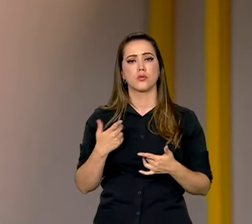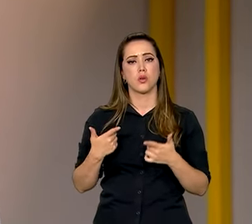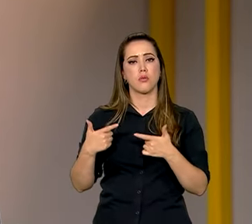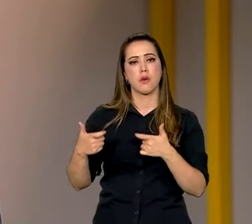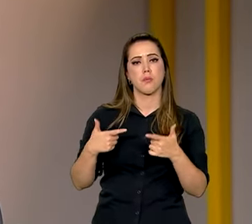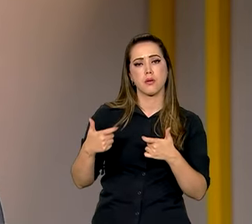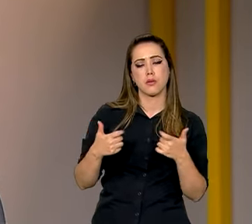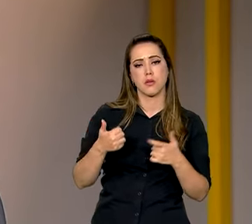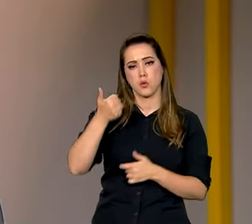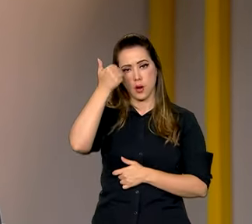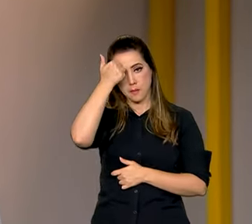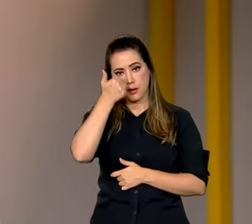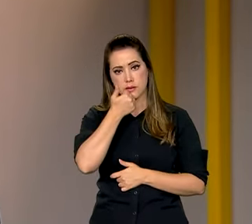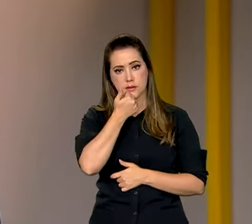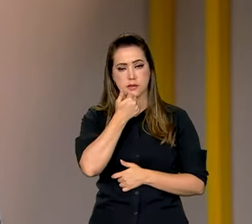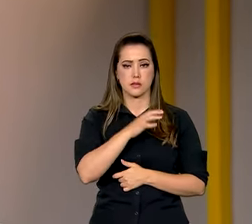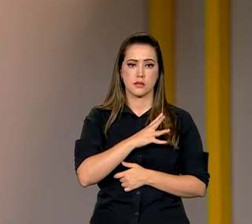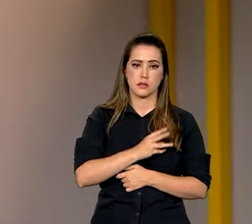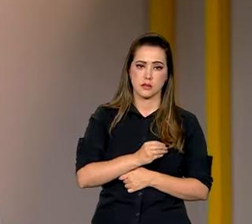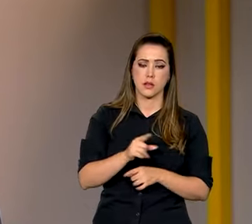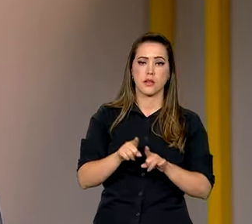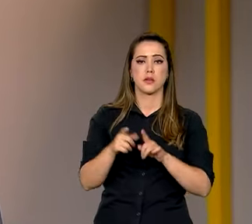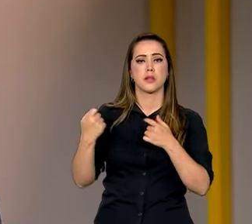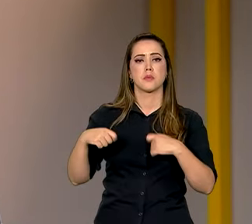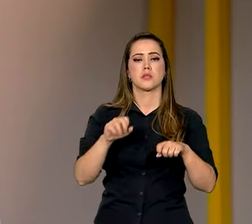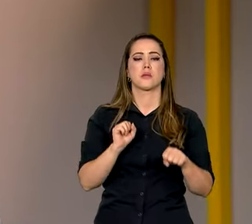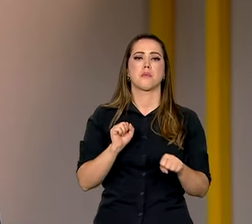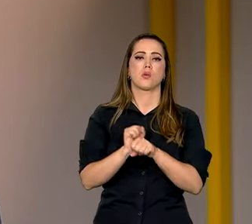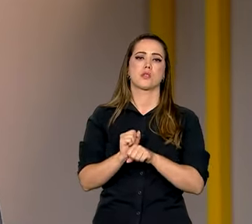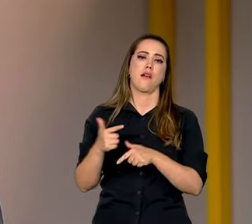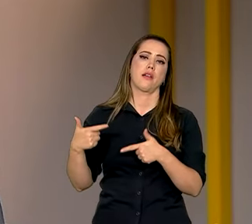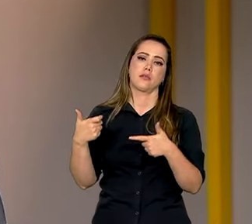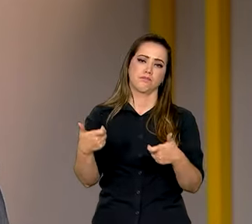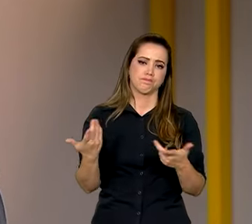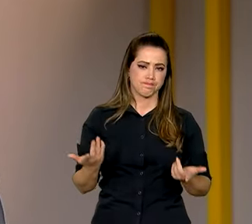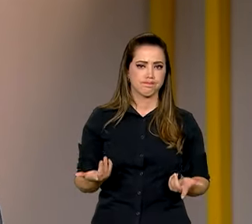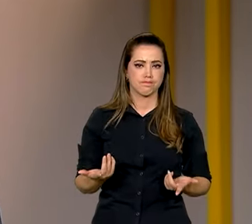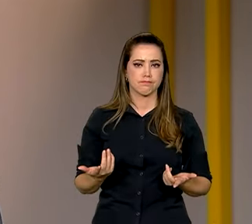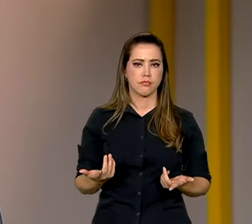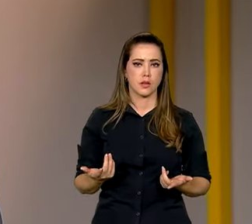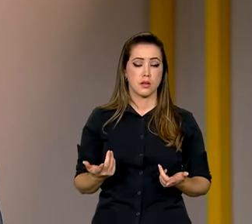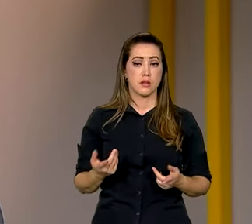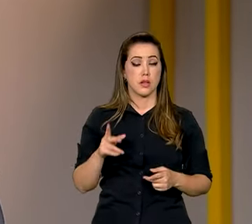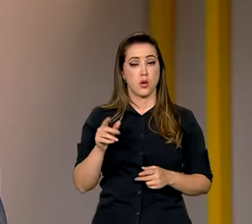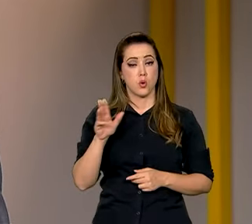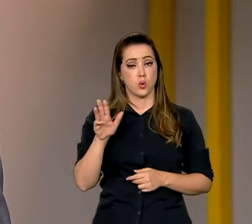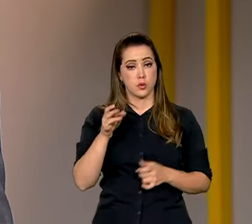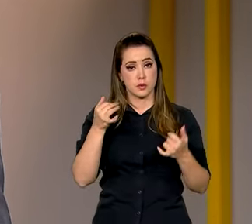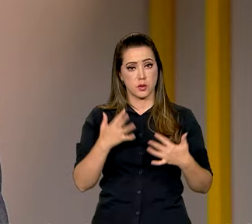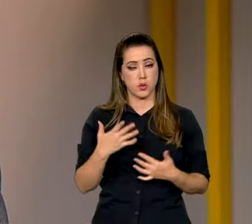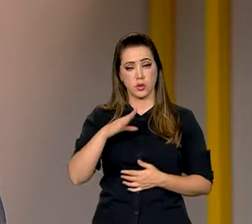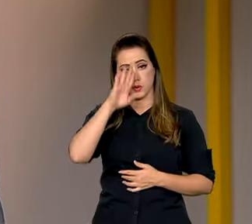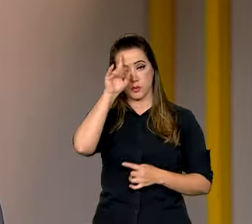armado entre o ramas e Israel e a necessidade de um cessar fogo Lula disse que a prioridade Federal é